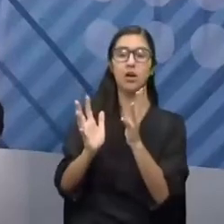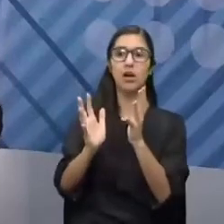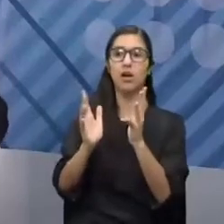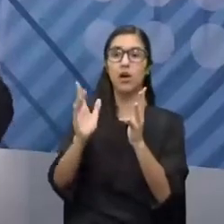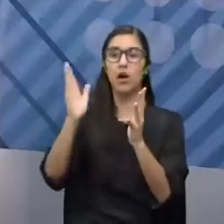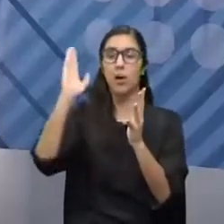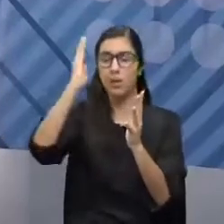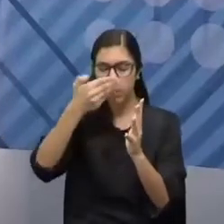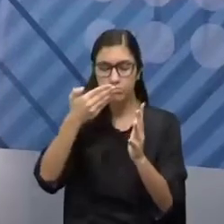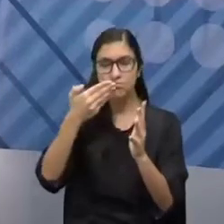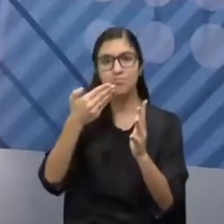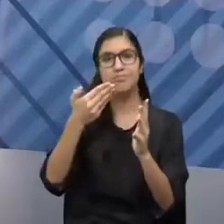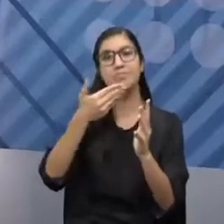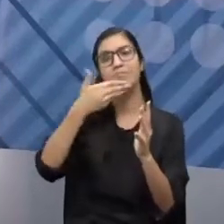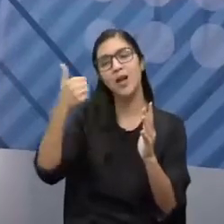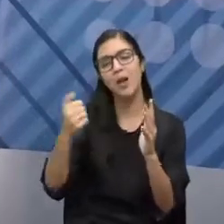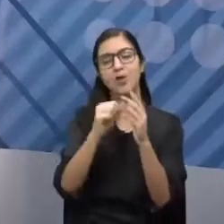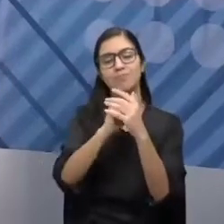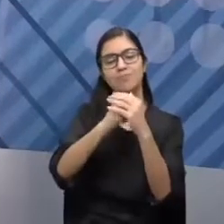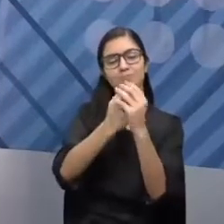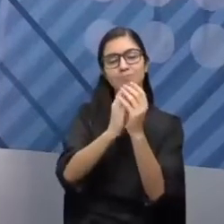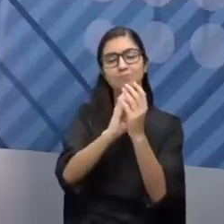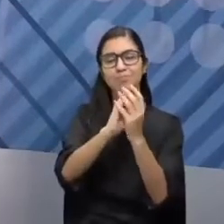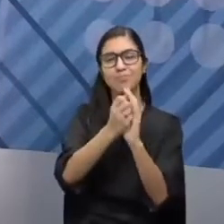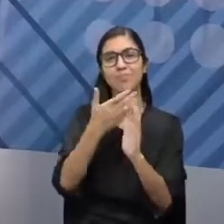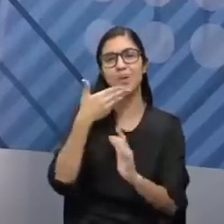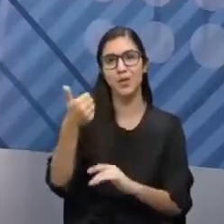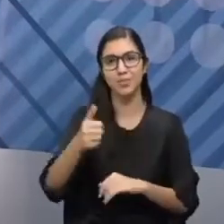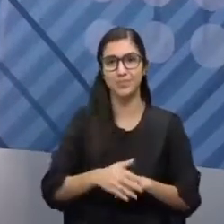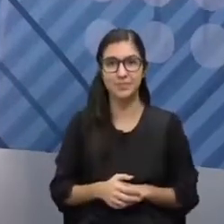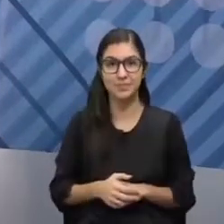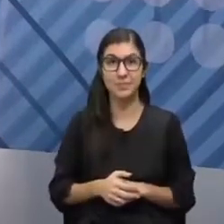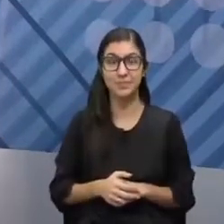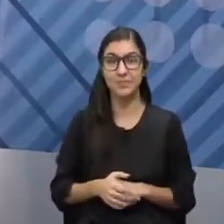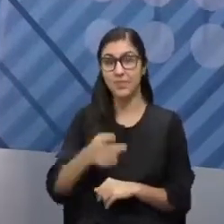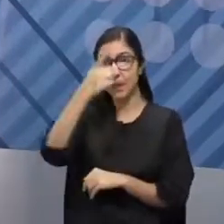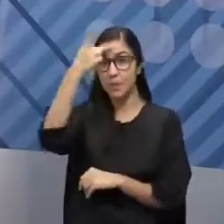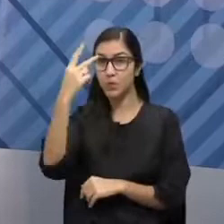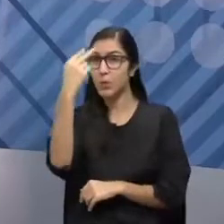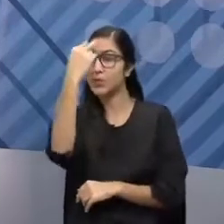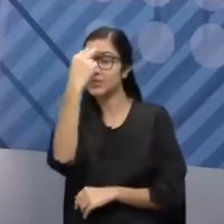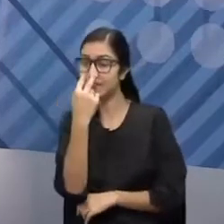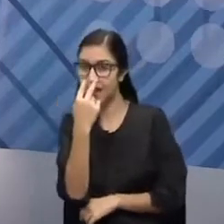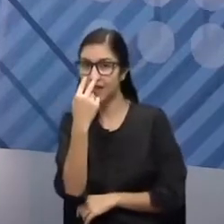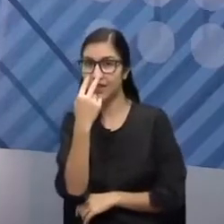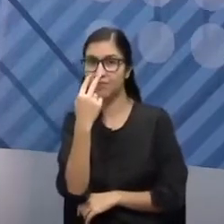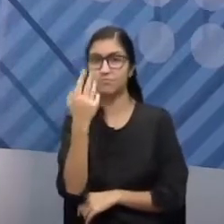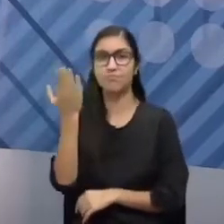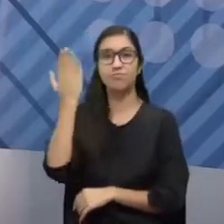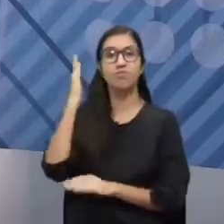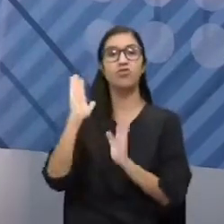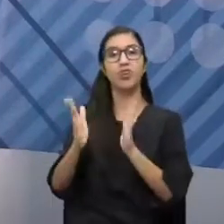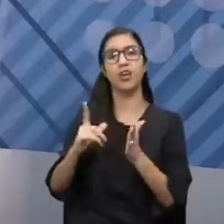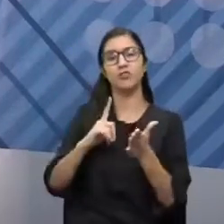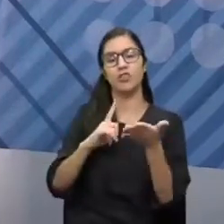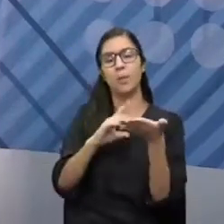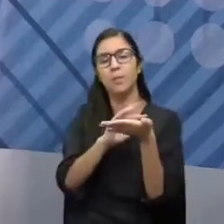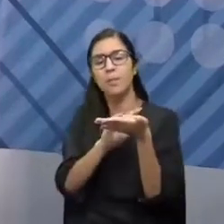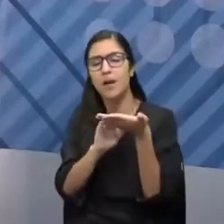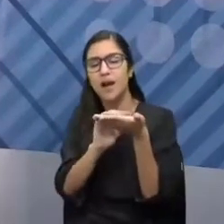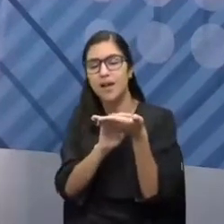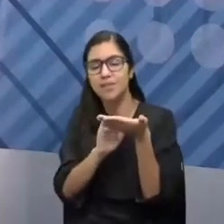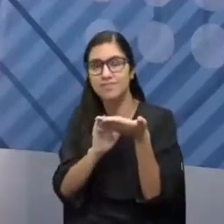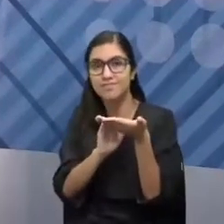perderam a visão, aí eles começam a utilizar Libras tátil. O cego, que já se apropriava do sistema Braille